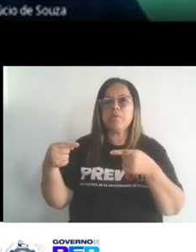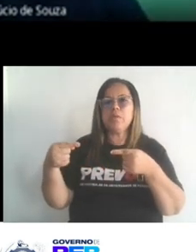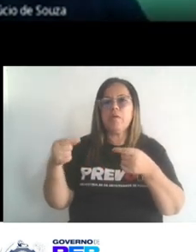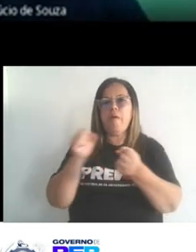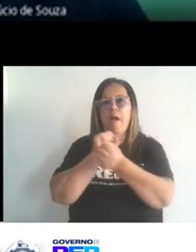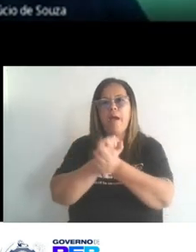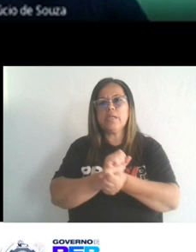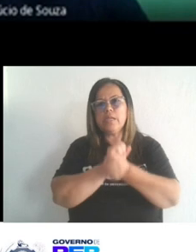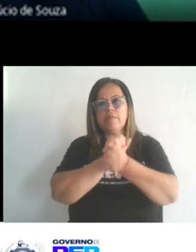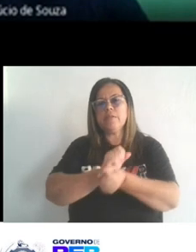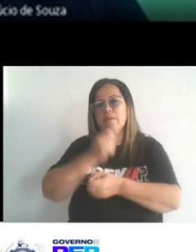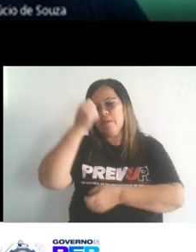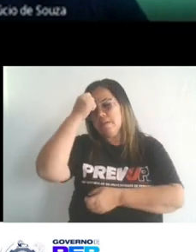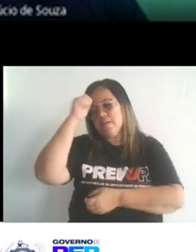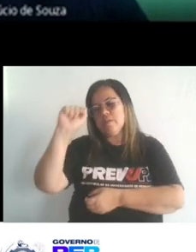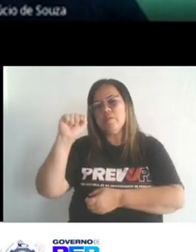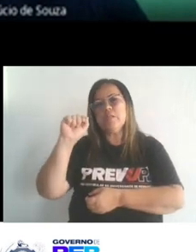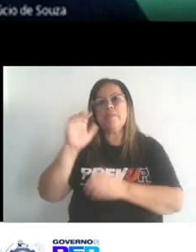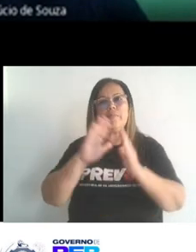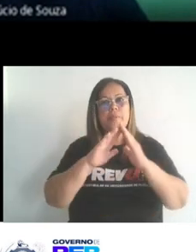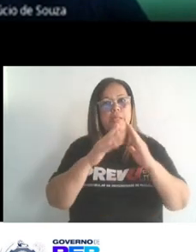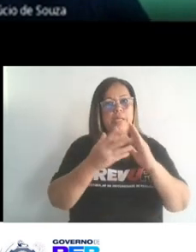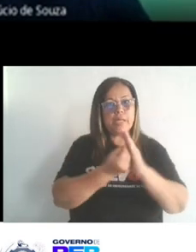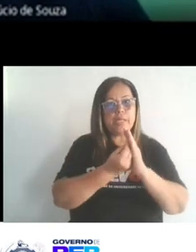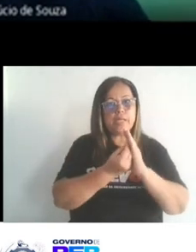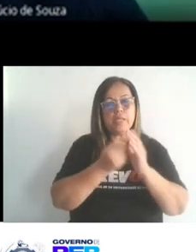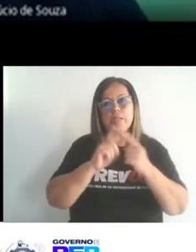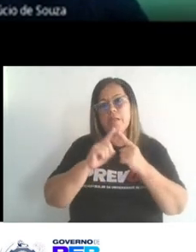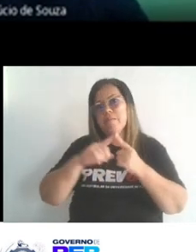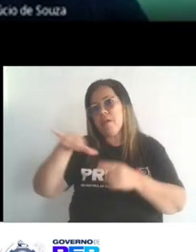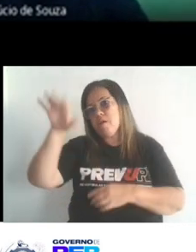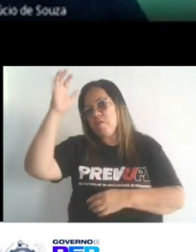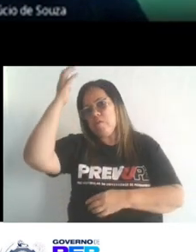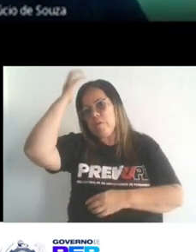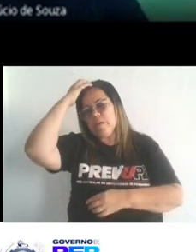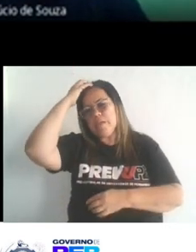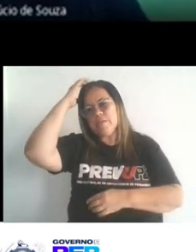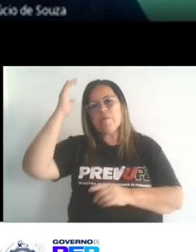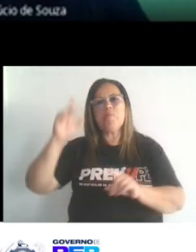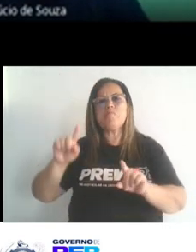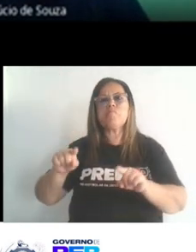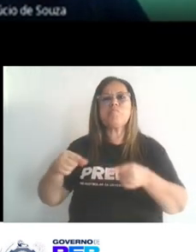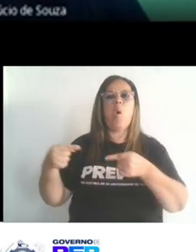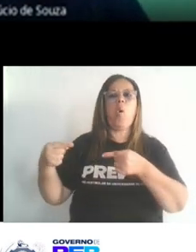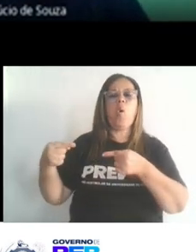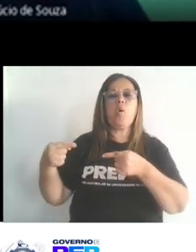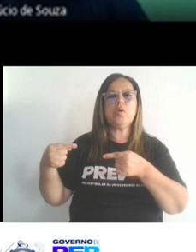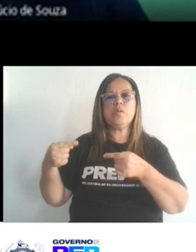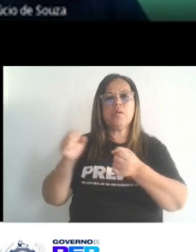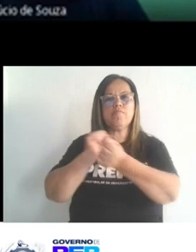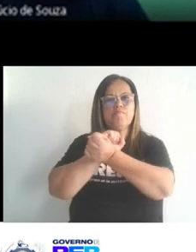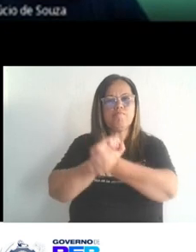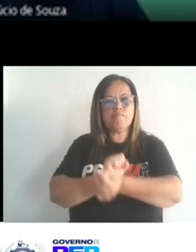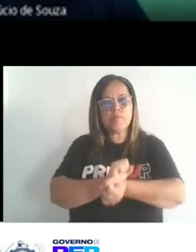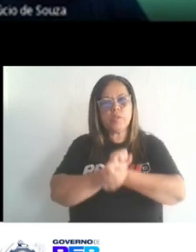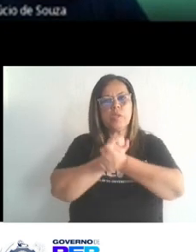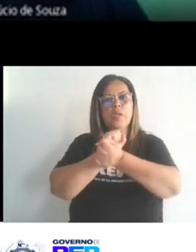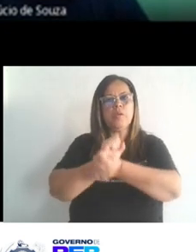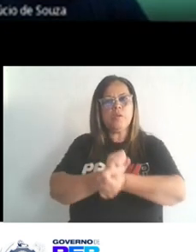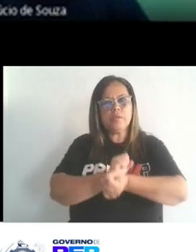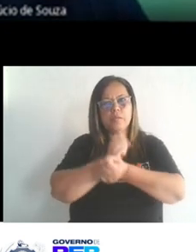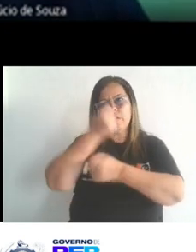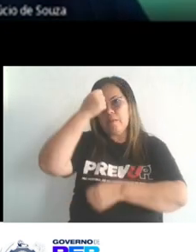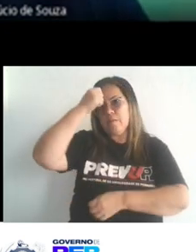setores da igreja e da coroa portuguesa opuseram-se à escravização dos